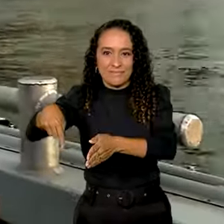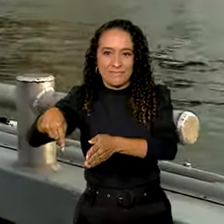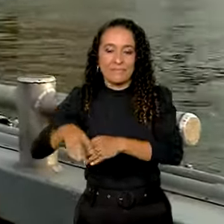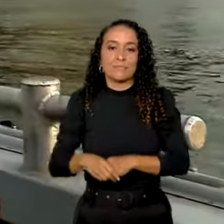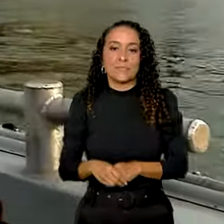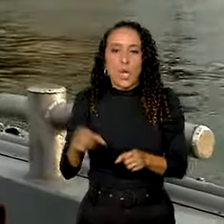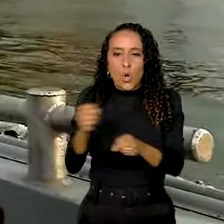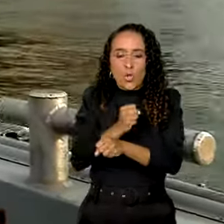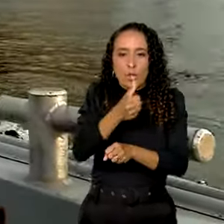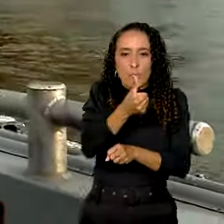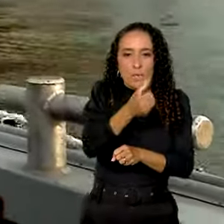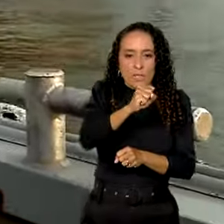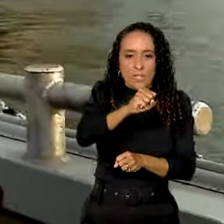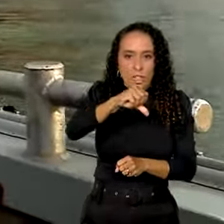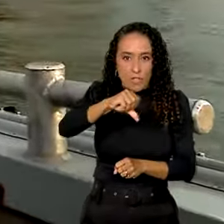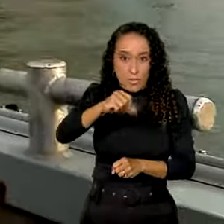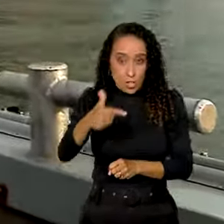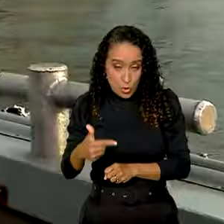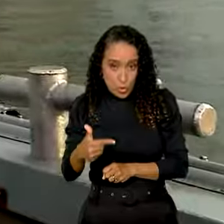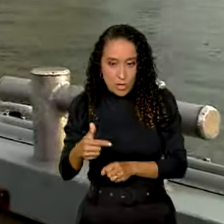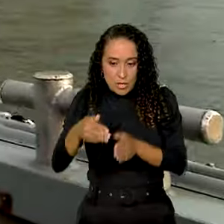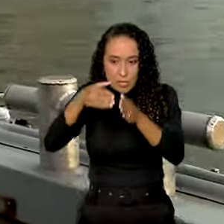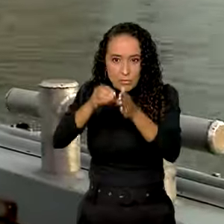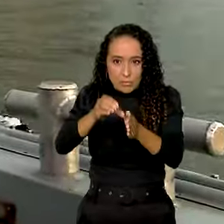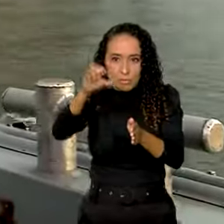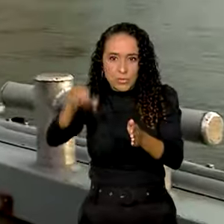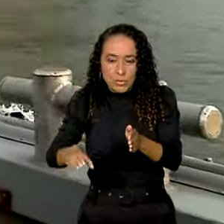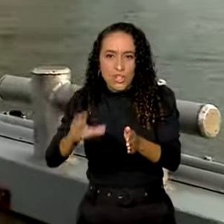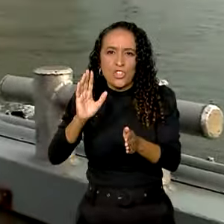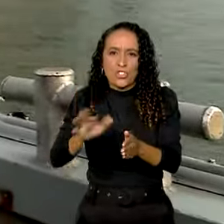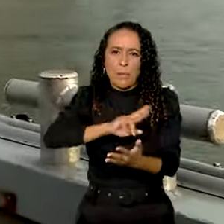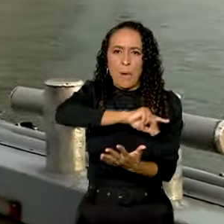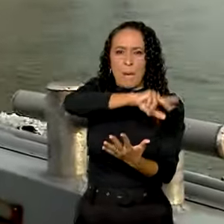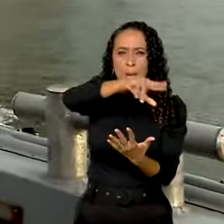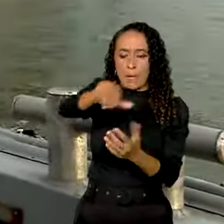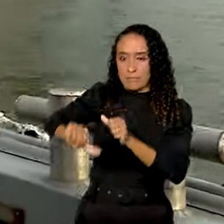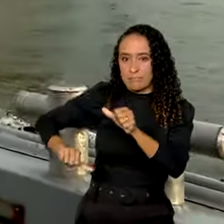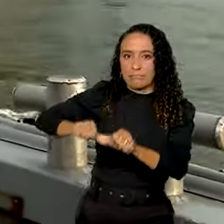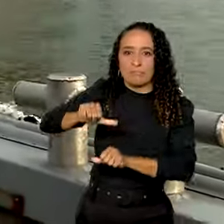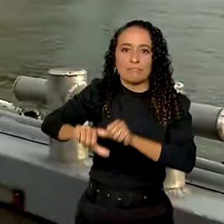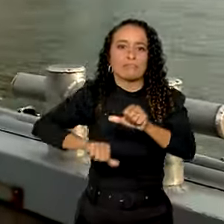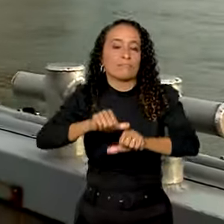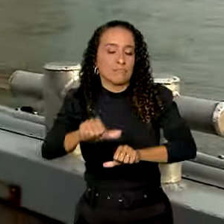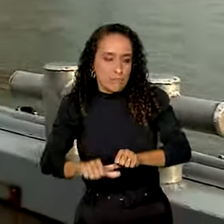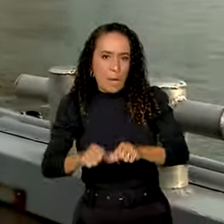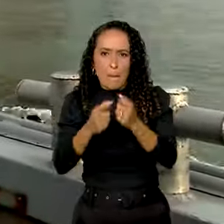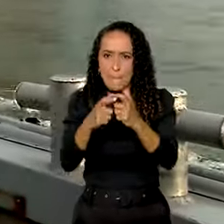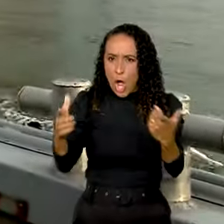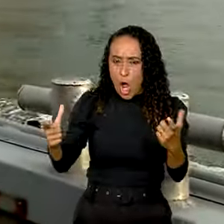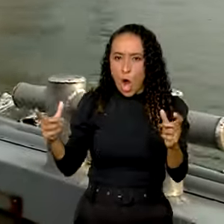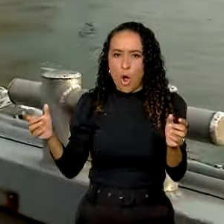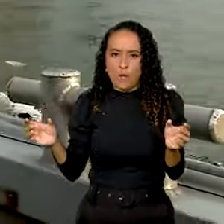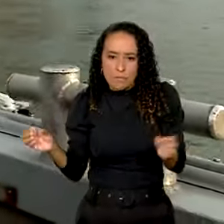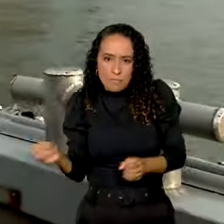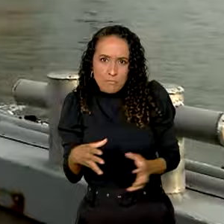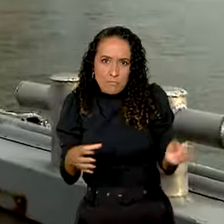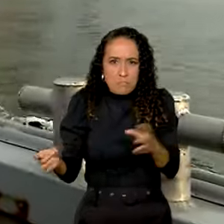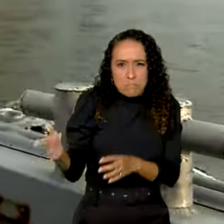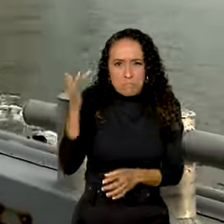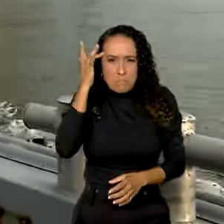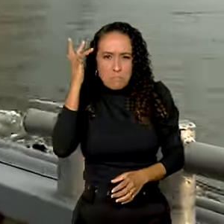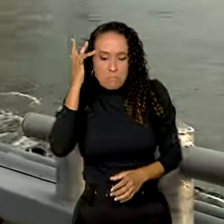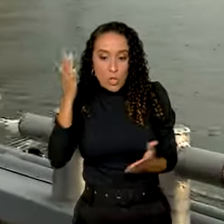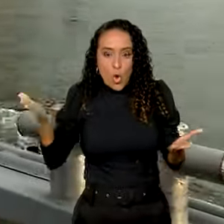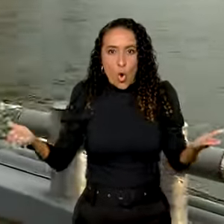em 1892, o Porto de Santos já passou por inúmeras reformas. Maior e mais moderno, hoje